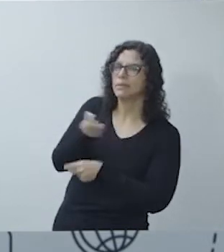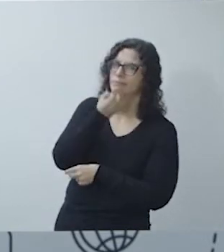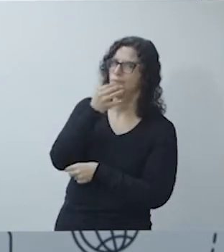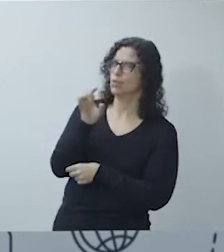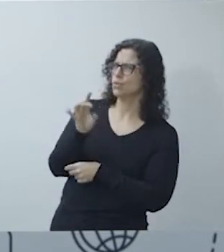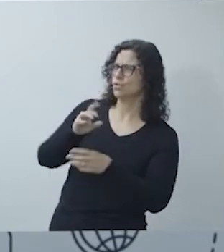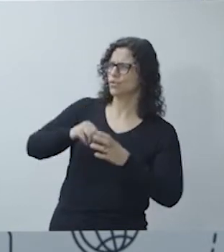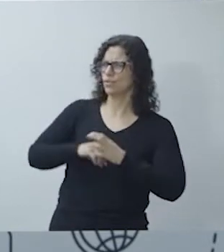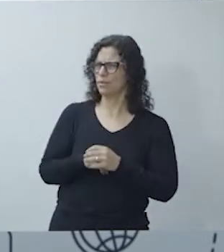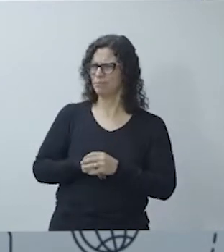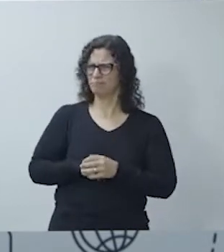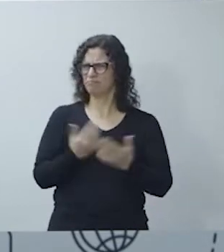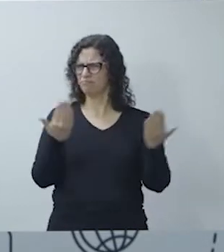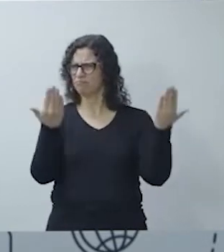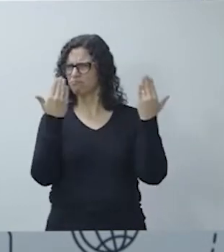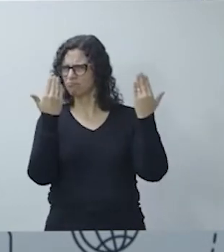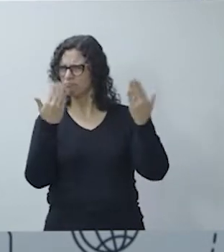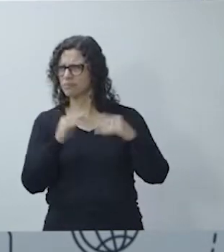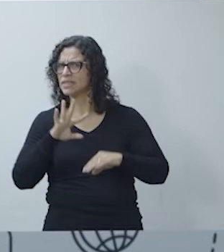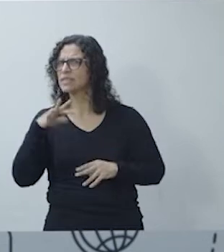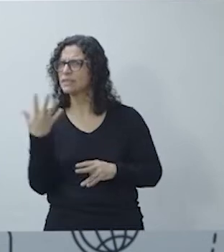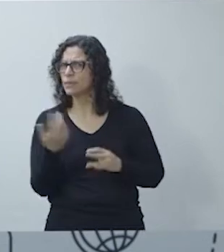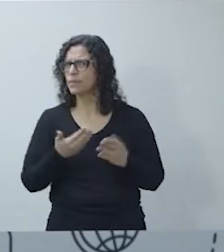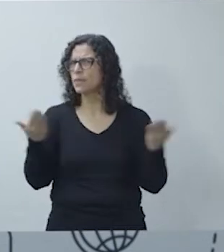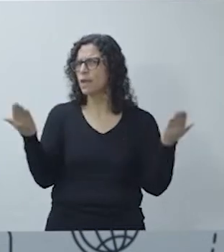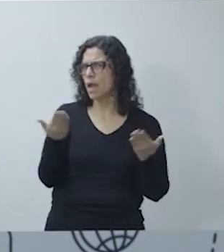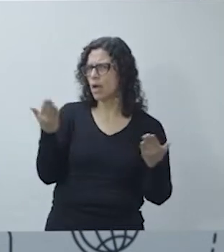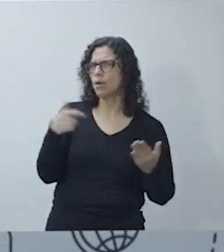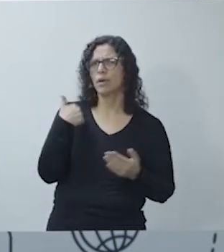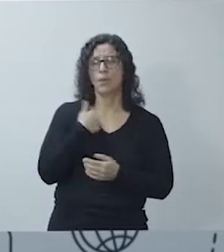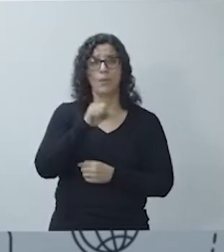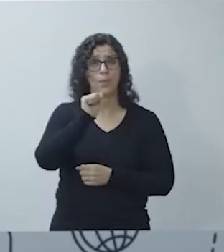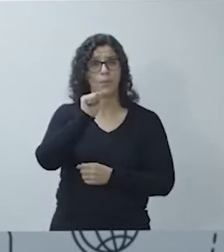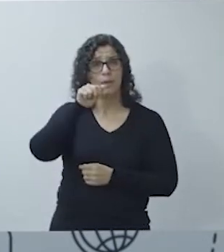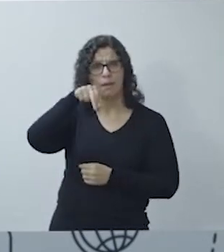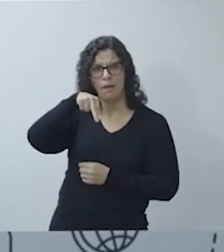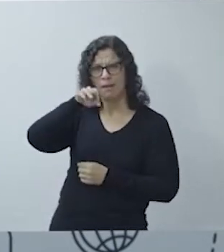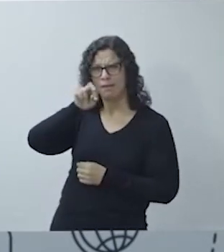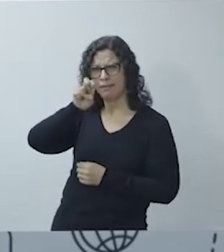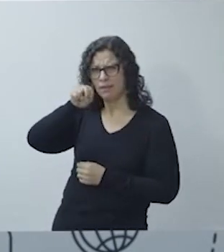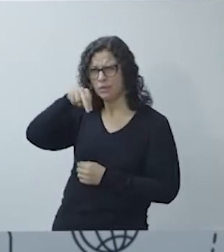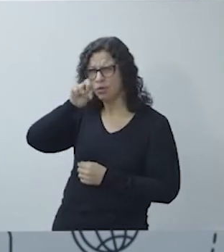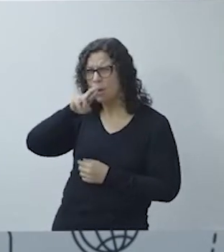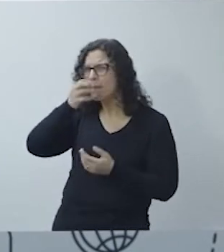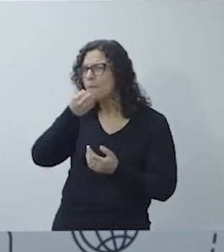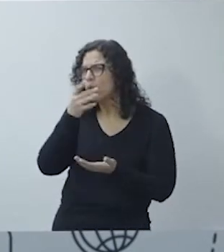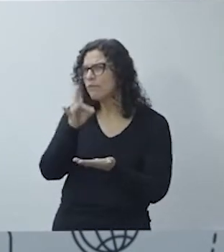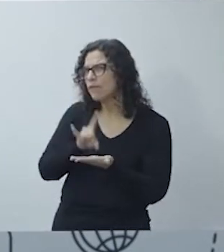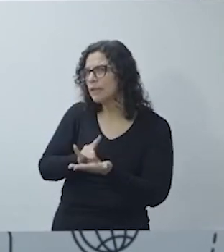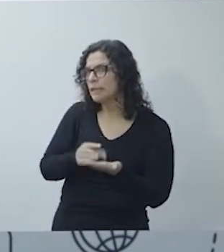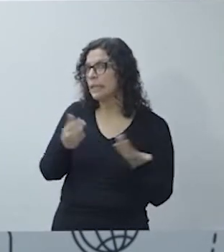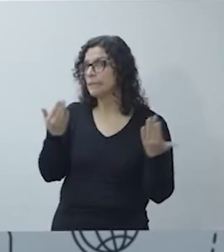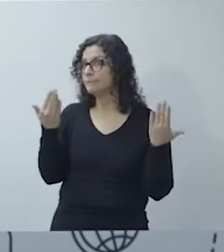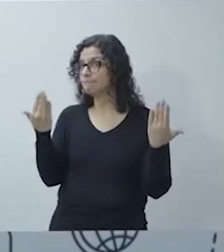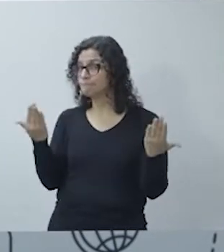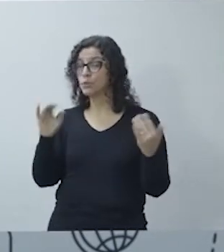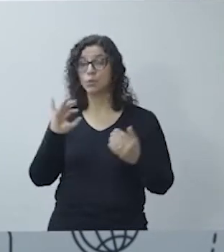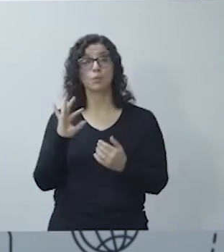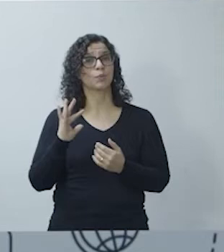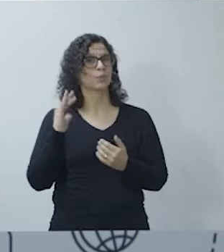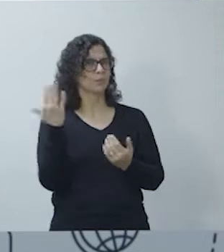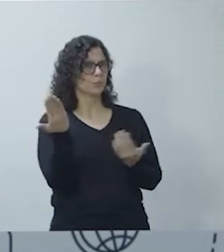maternos. Então, será que agora o Antenor era bom mesmo? O que será que está